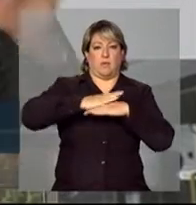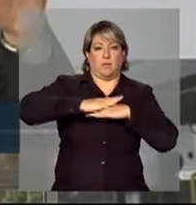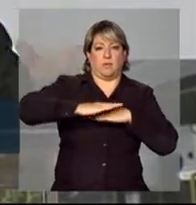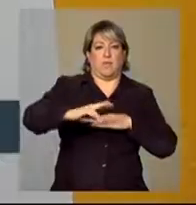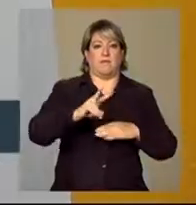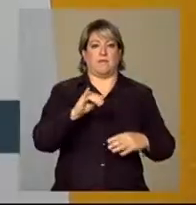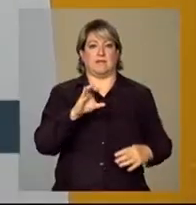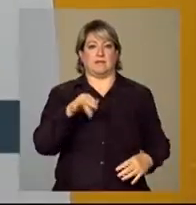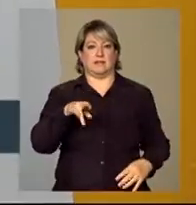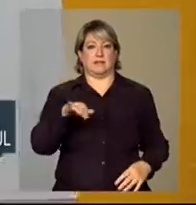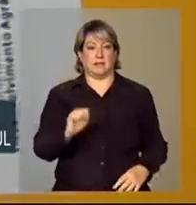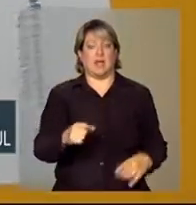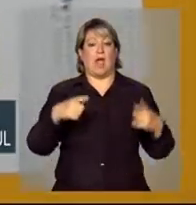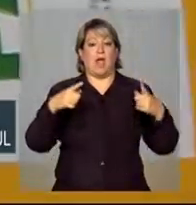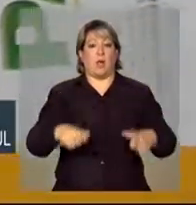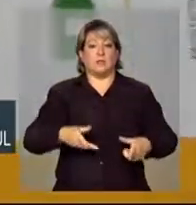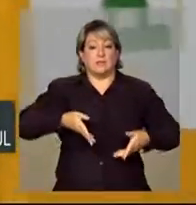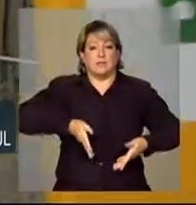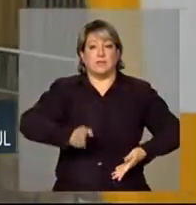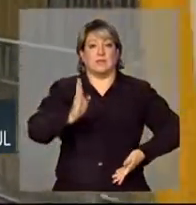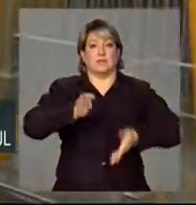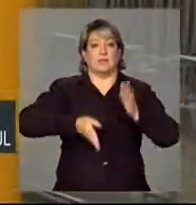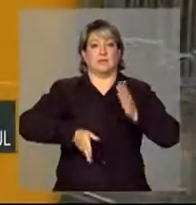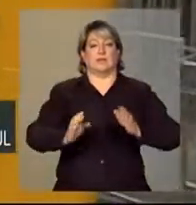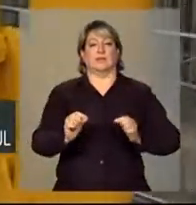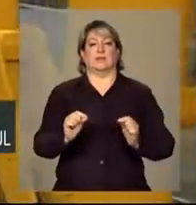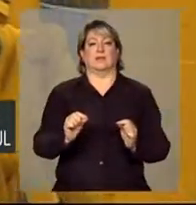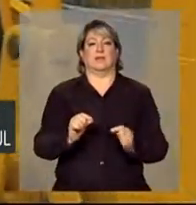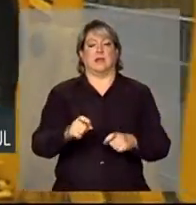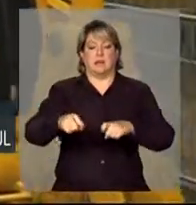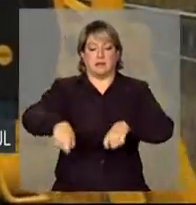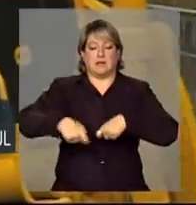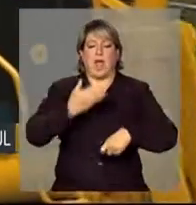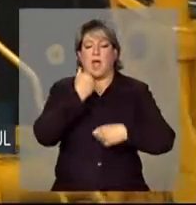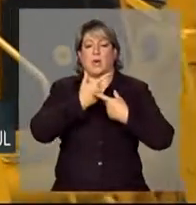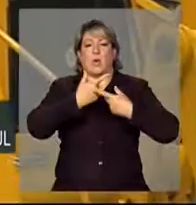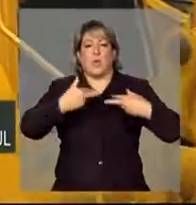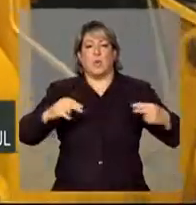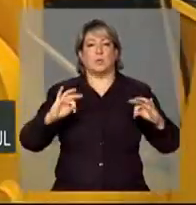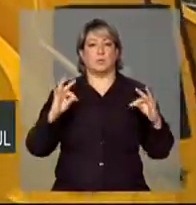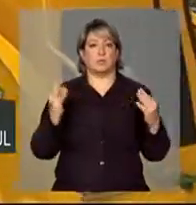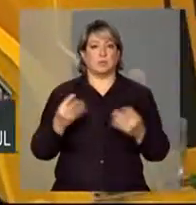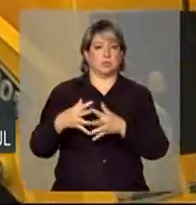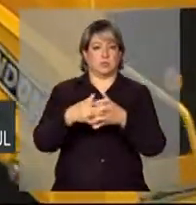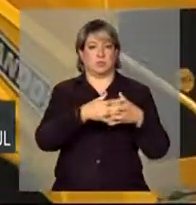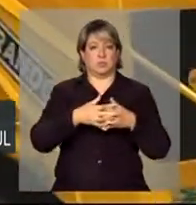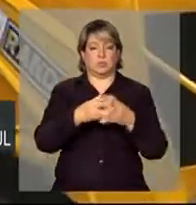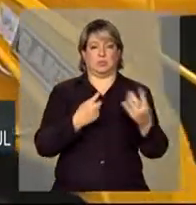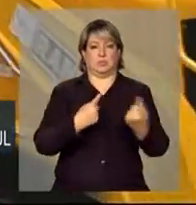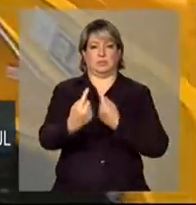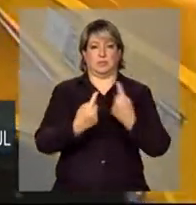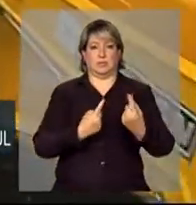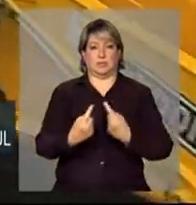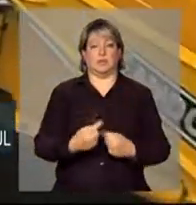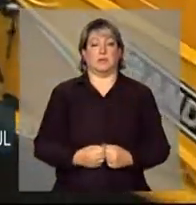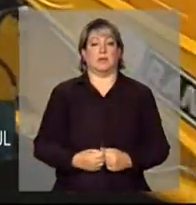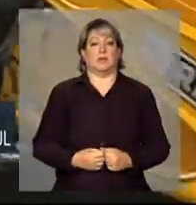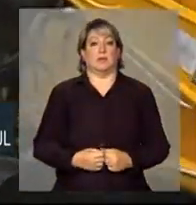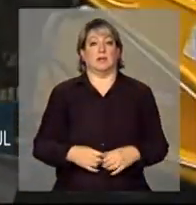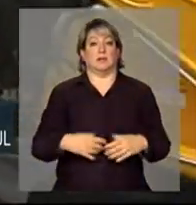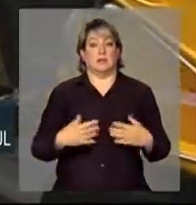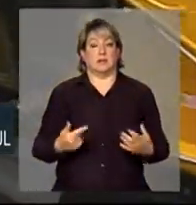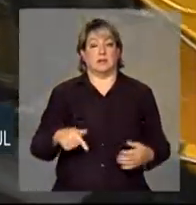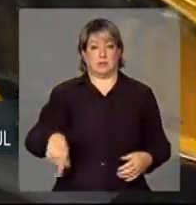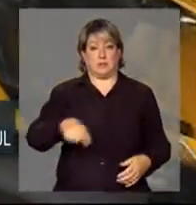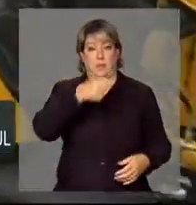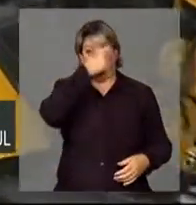as estradas por onde passam a produção agropecuária do nosso país. É evidente que quando os